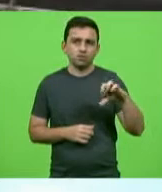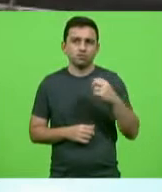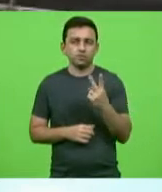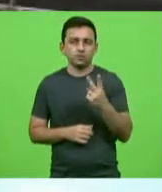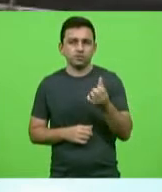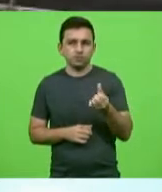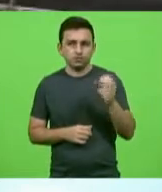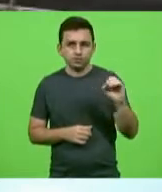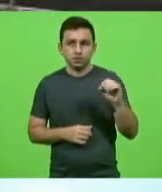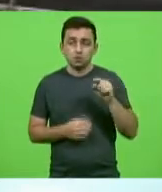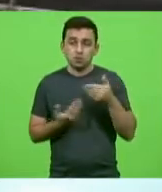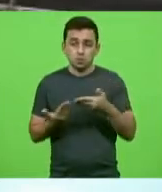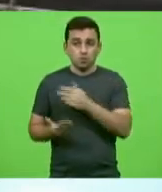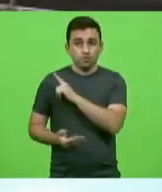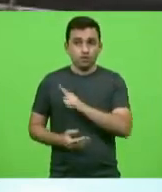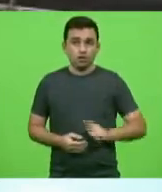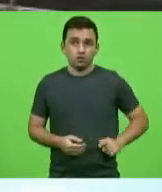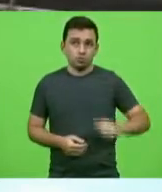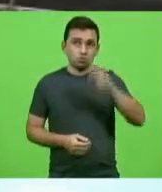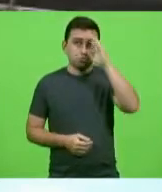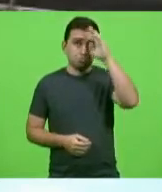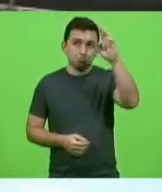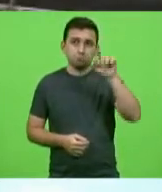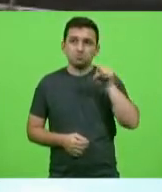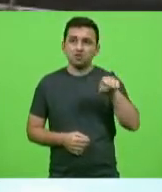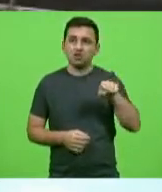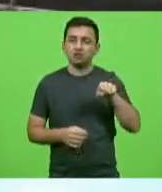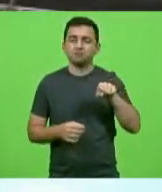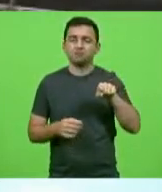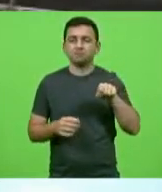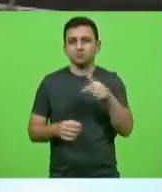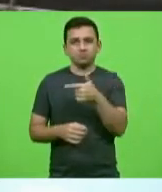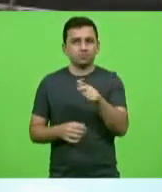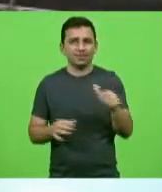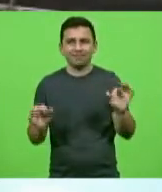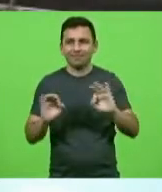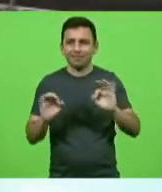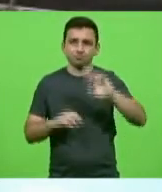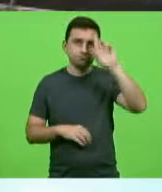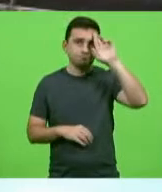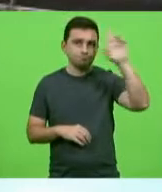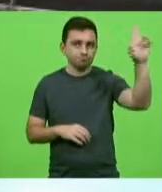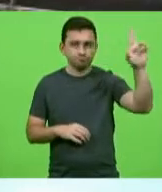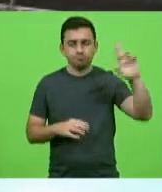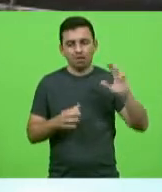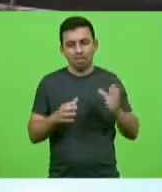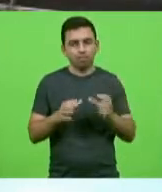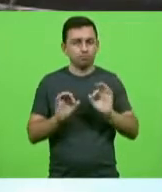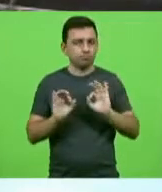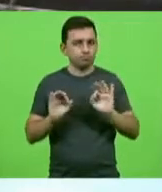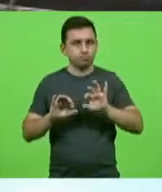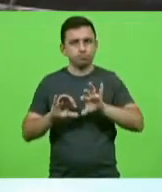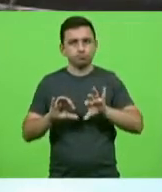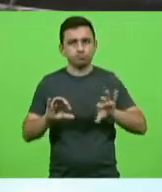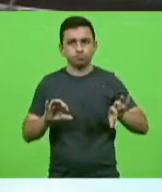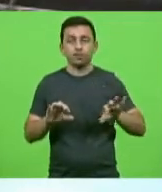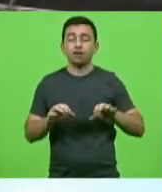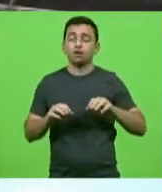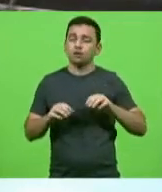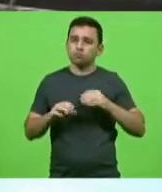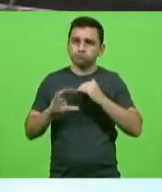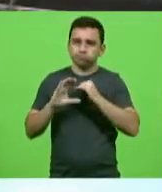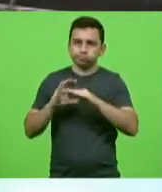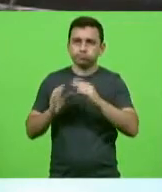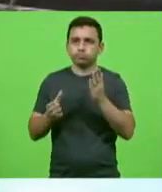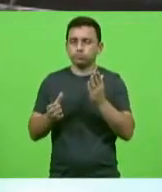542-593-RLI-2001-1779-260, na qual o governador do estado, Carlos Moisés da Silva, não se encontra no rol dos responsáveis. O processo foi encaminhado ao Ministério